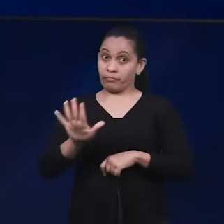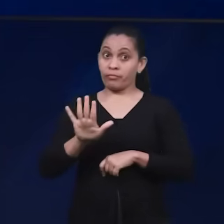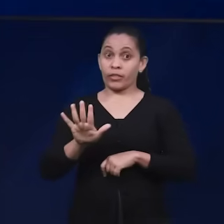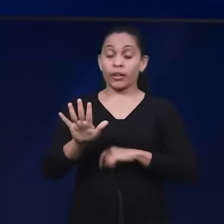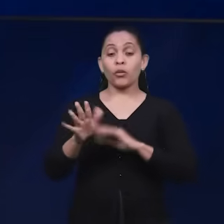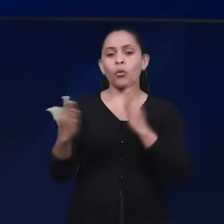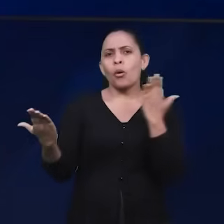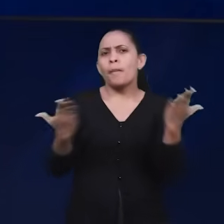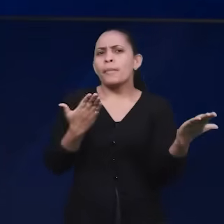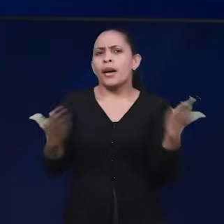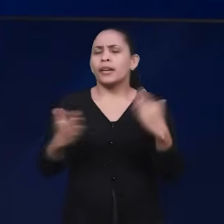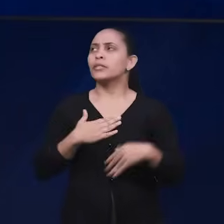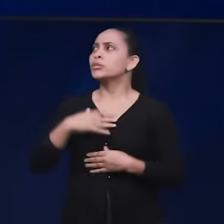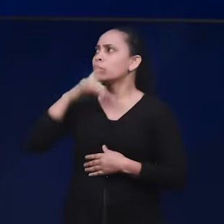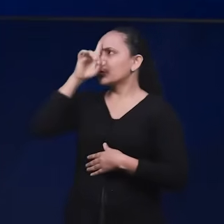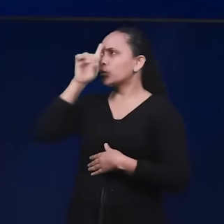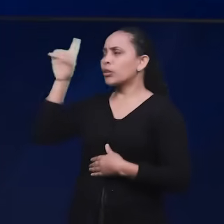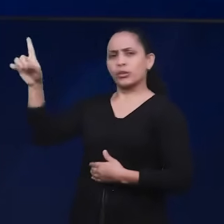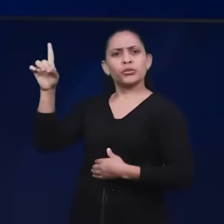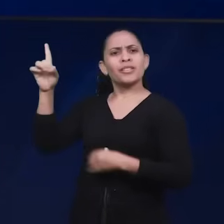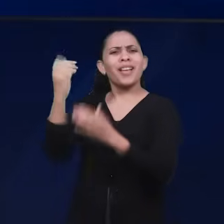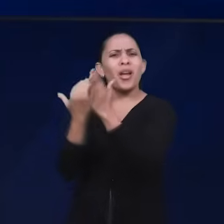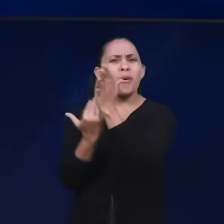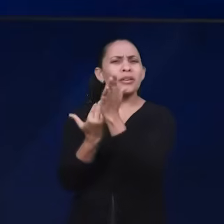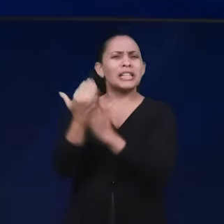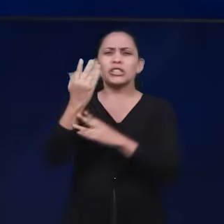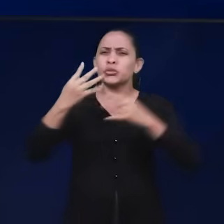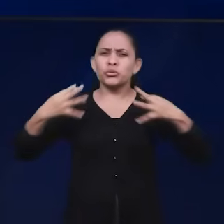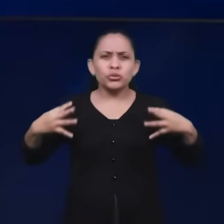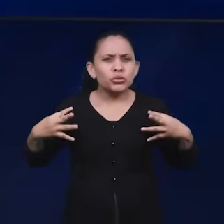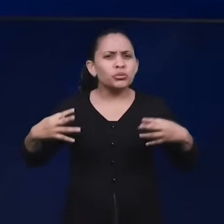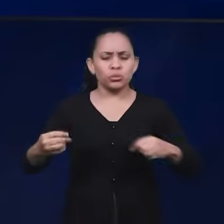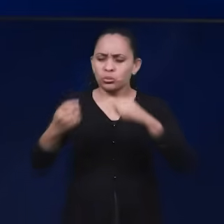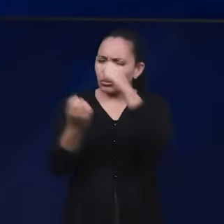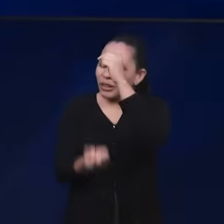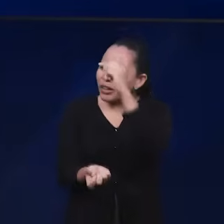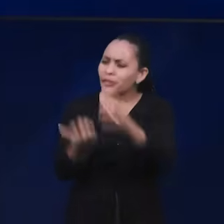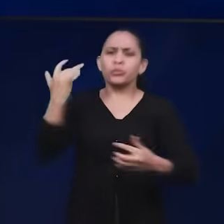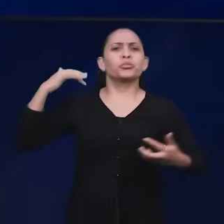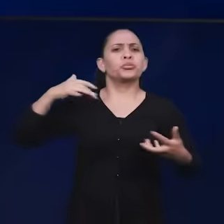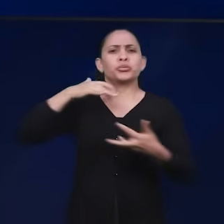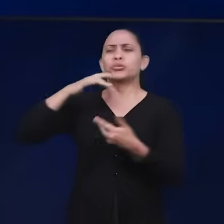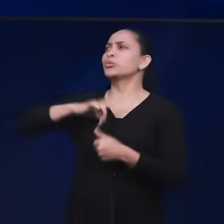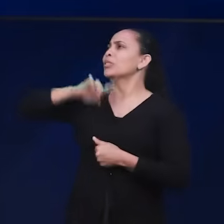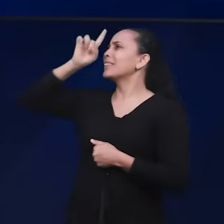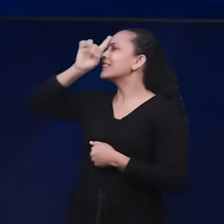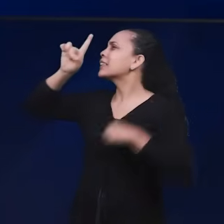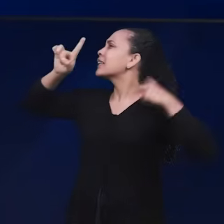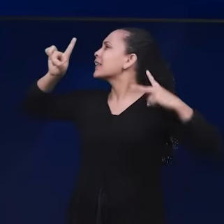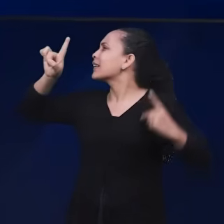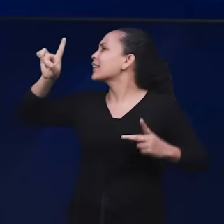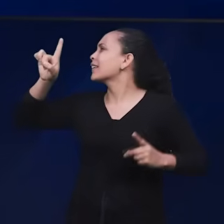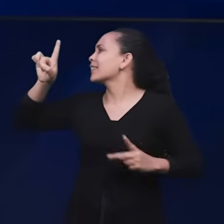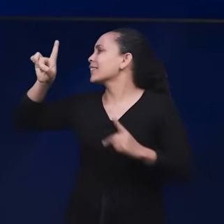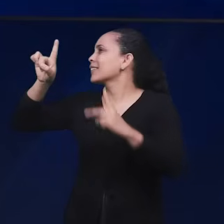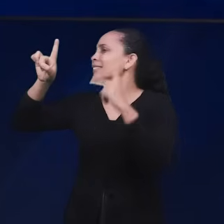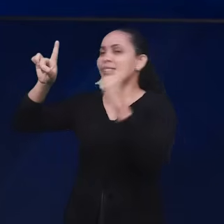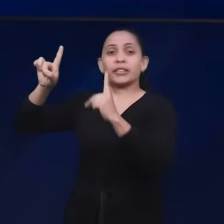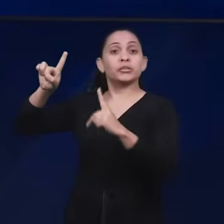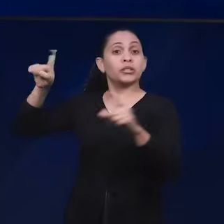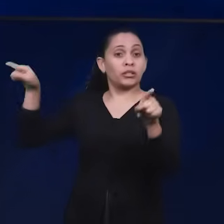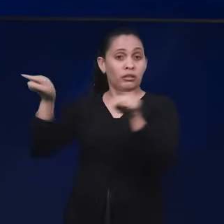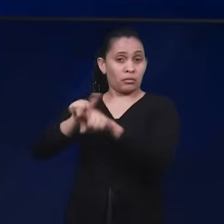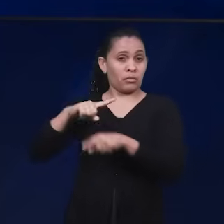criadora e ele é a obra redentora. Ele é o autor, mas ele é o consumador da nossa